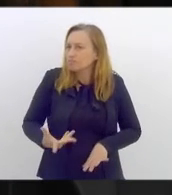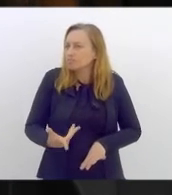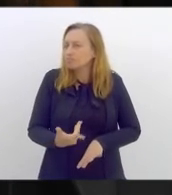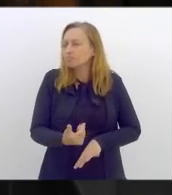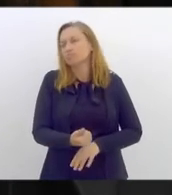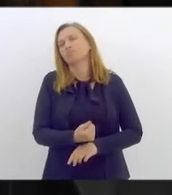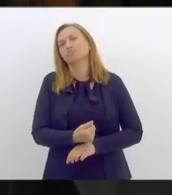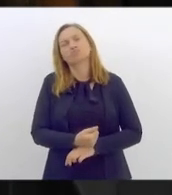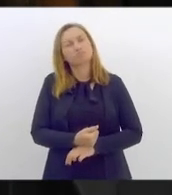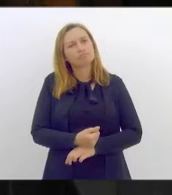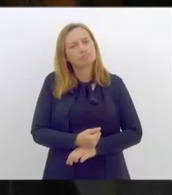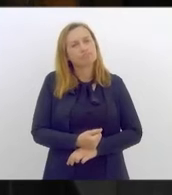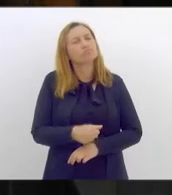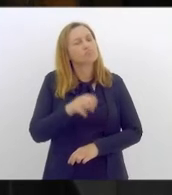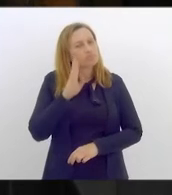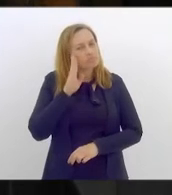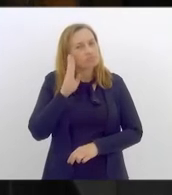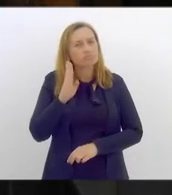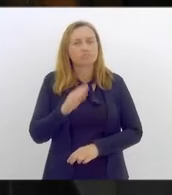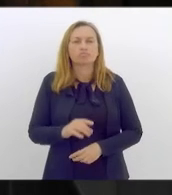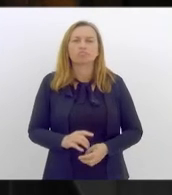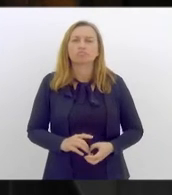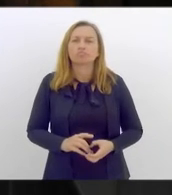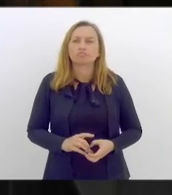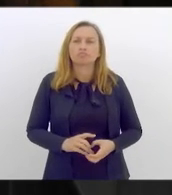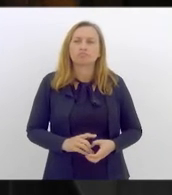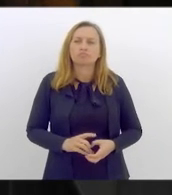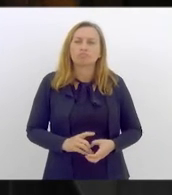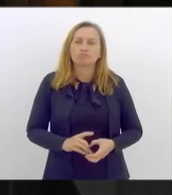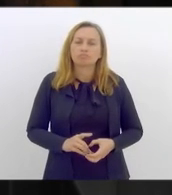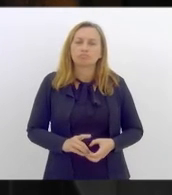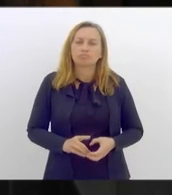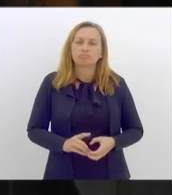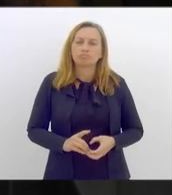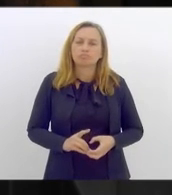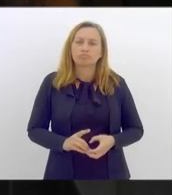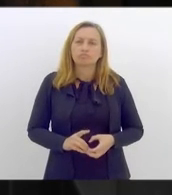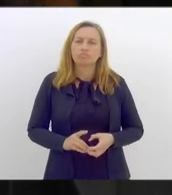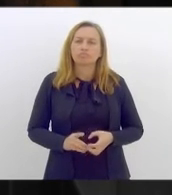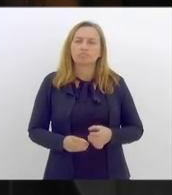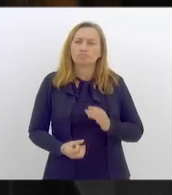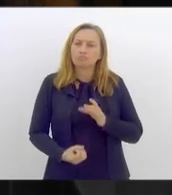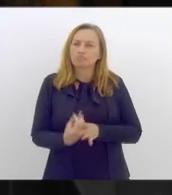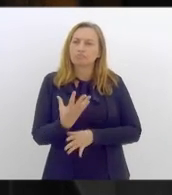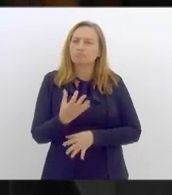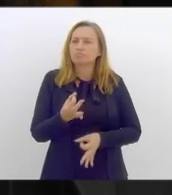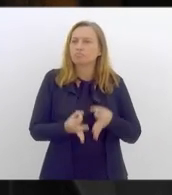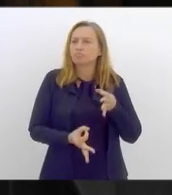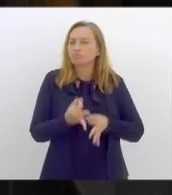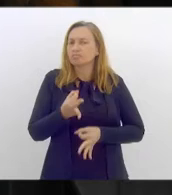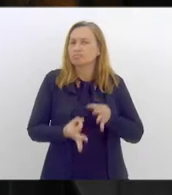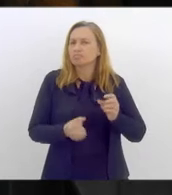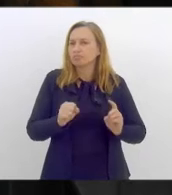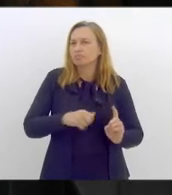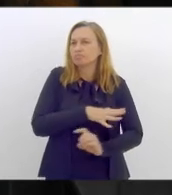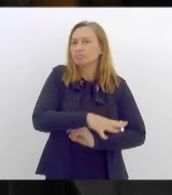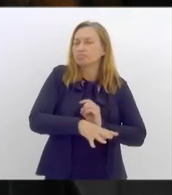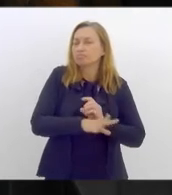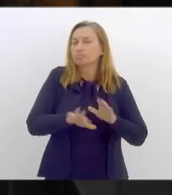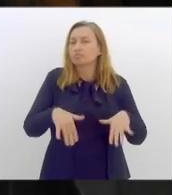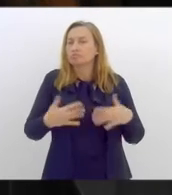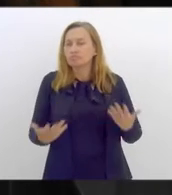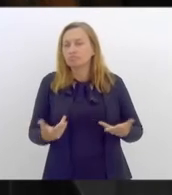eficaz e que principalmente Produza justiça social então